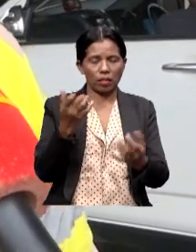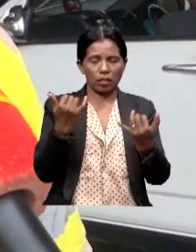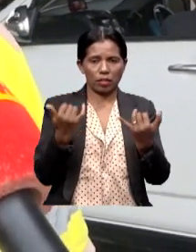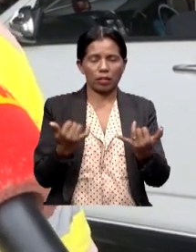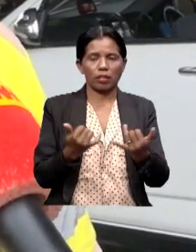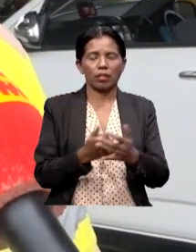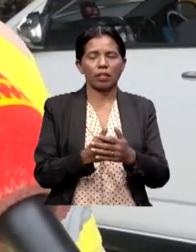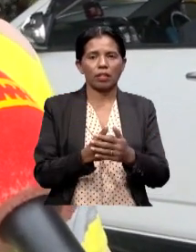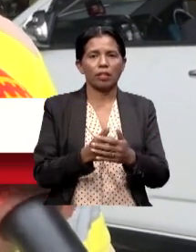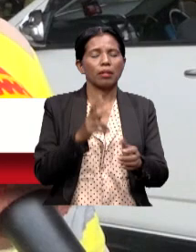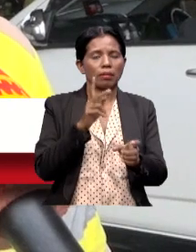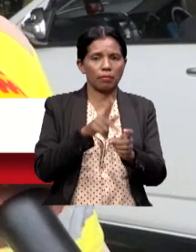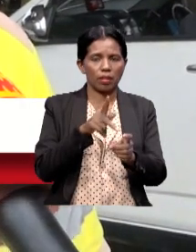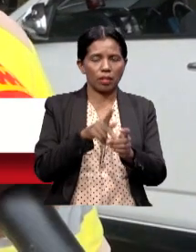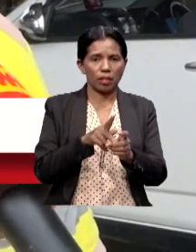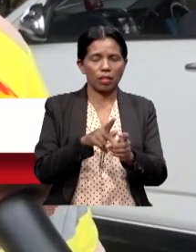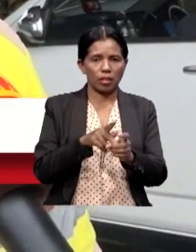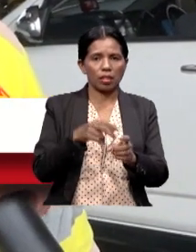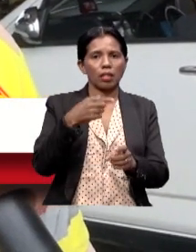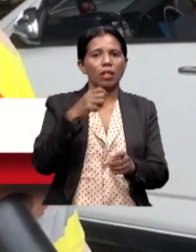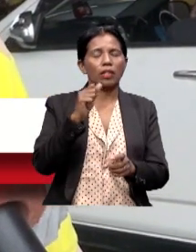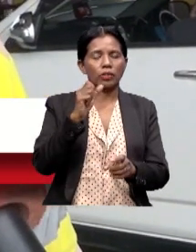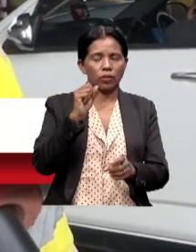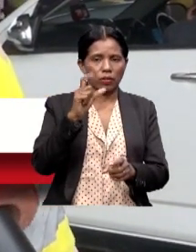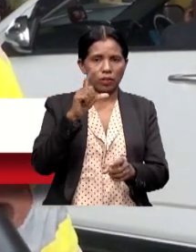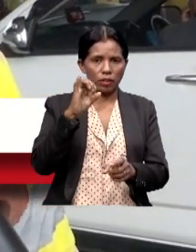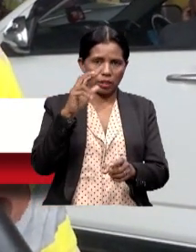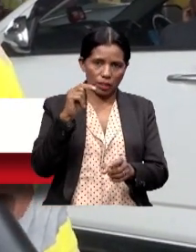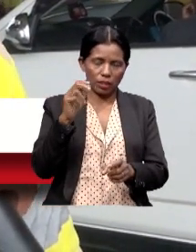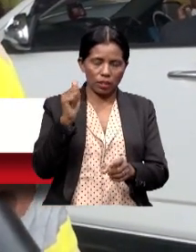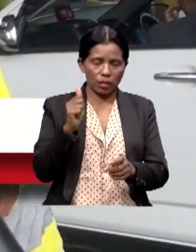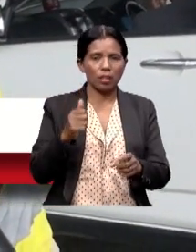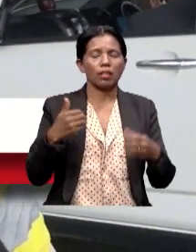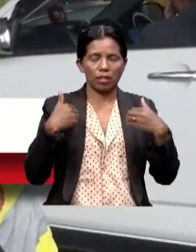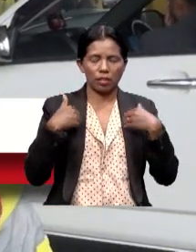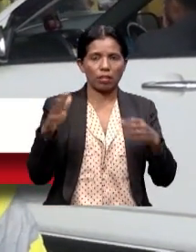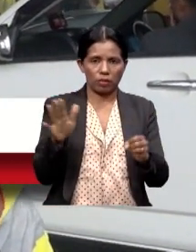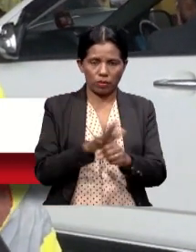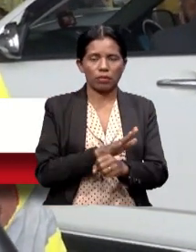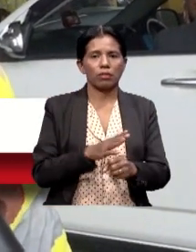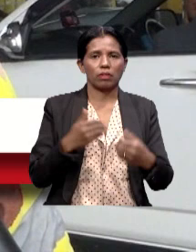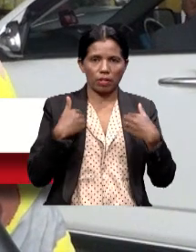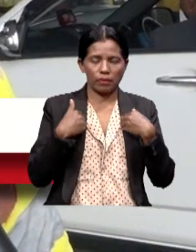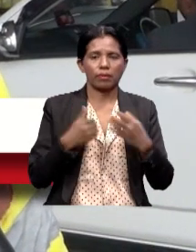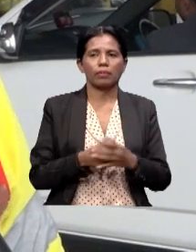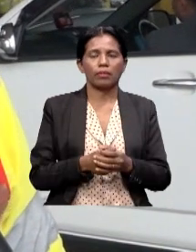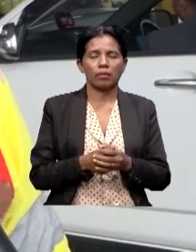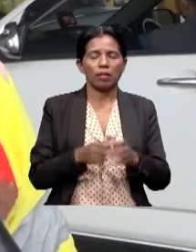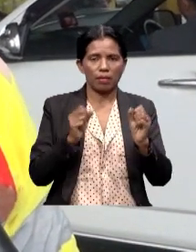gasoil ho bensin, gasolina, né, suficiente de TVTVs, né,